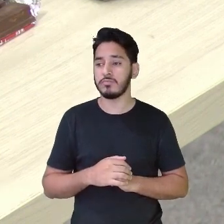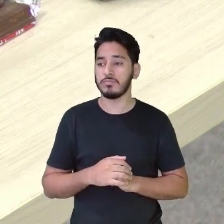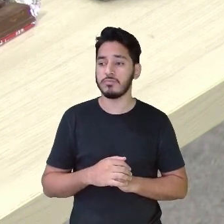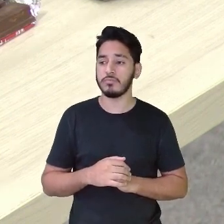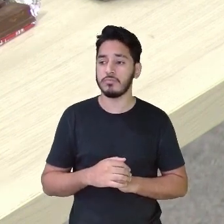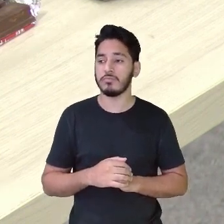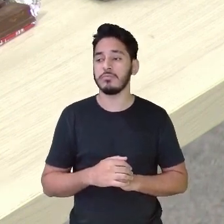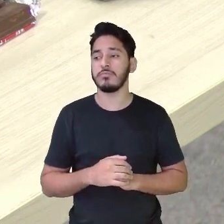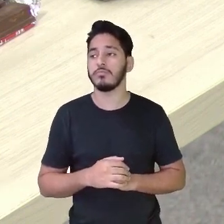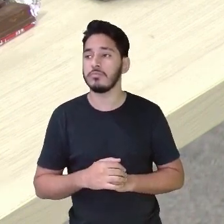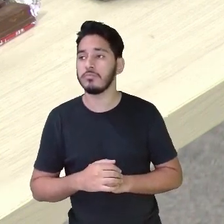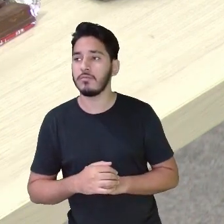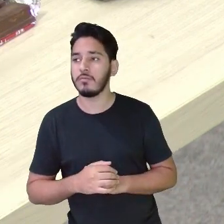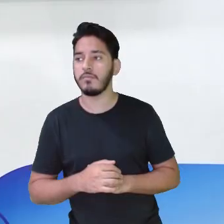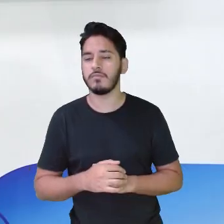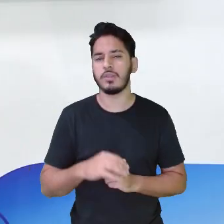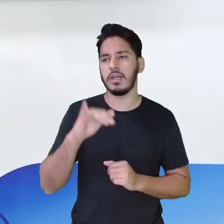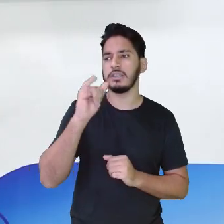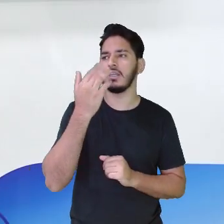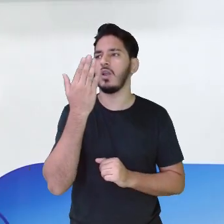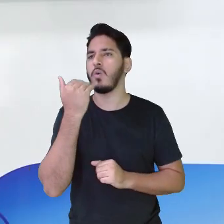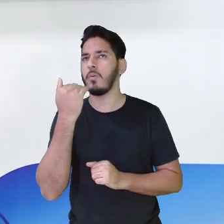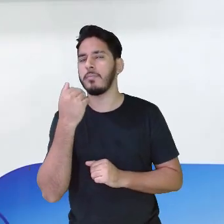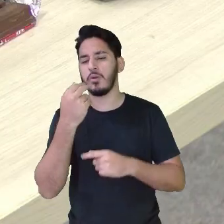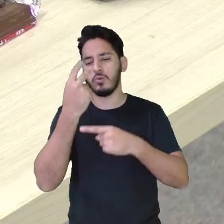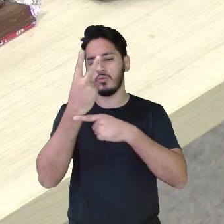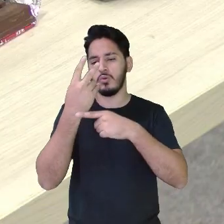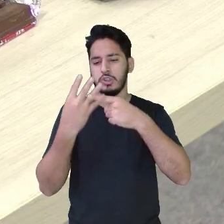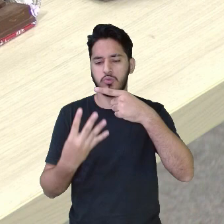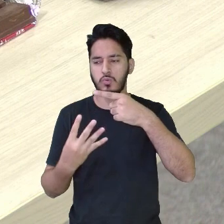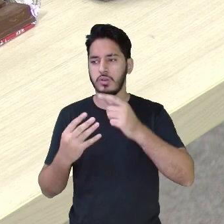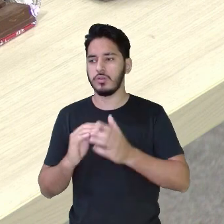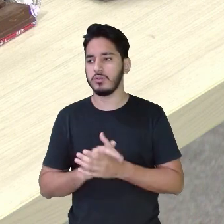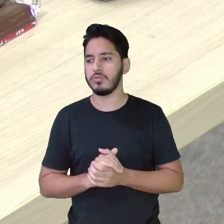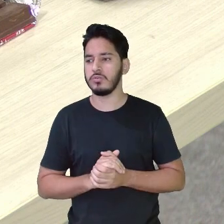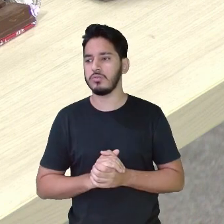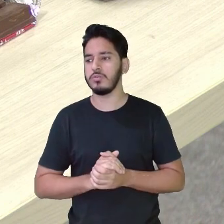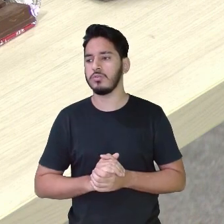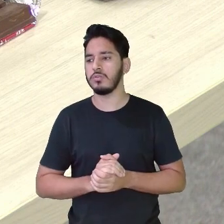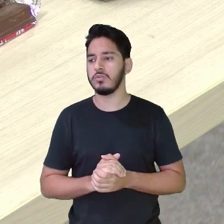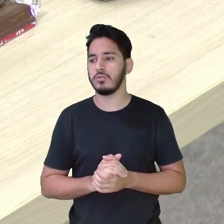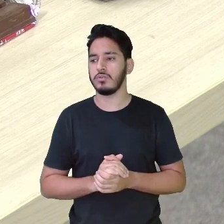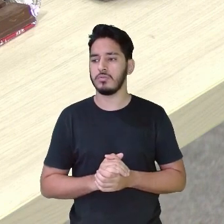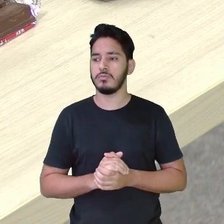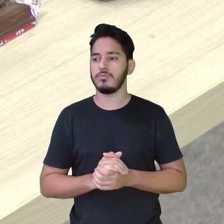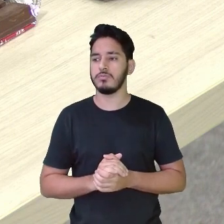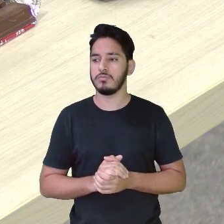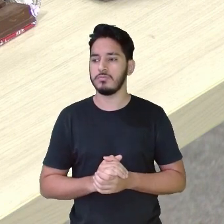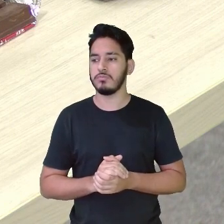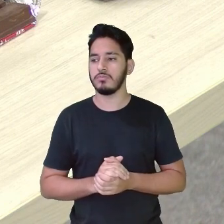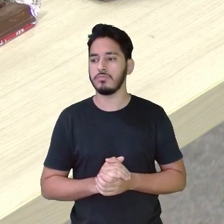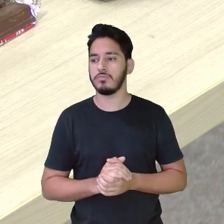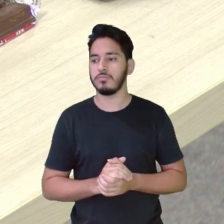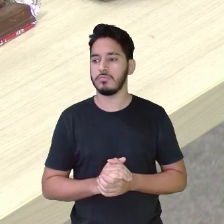partes aqui. Se me diz que ela comeu 2/4, então eu vou dividir o meu total